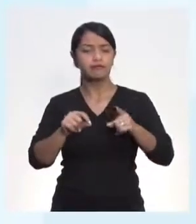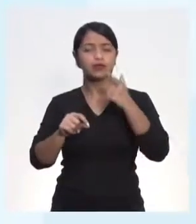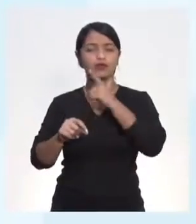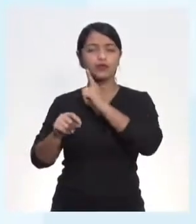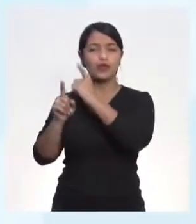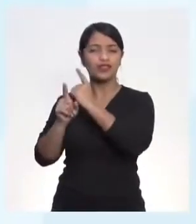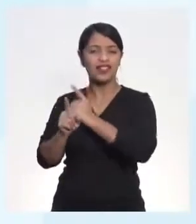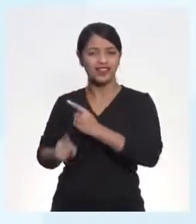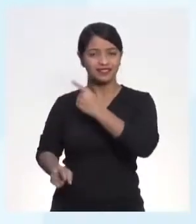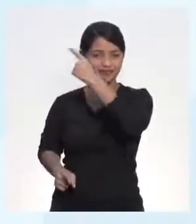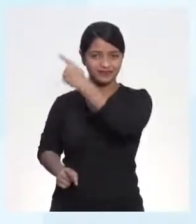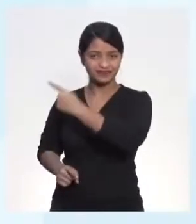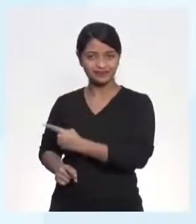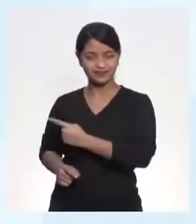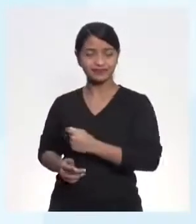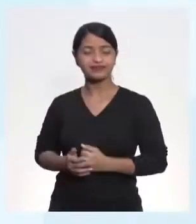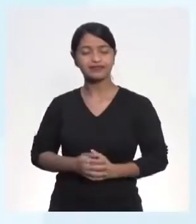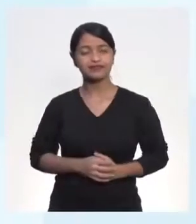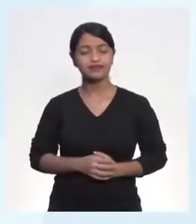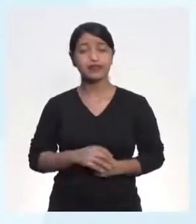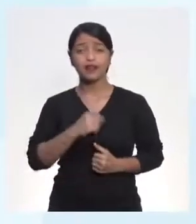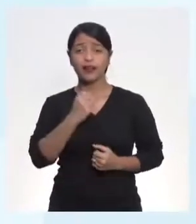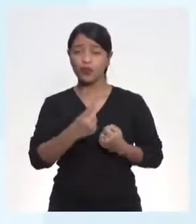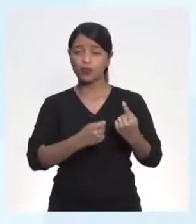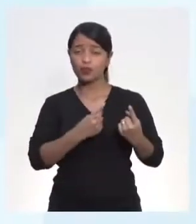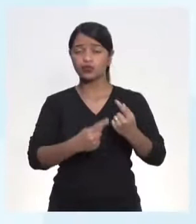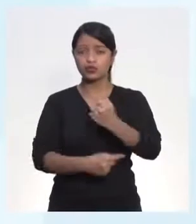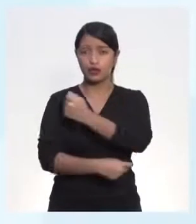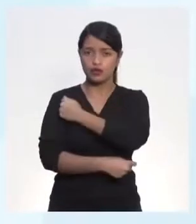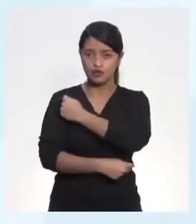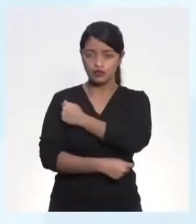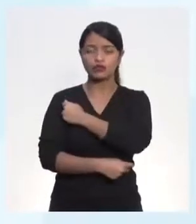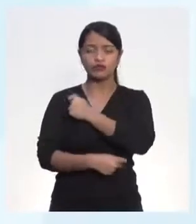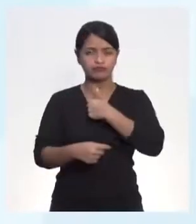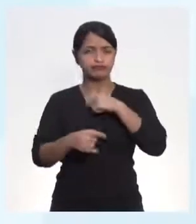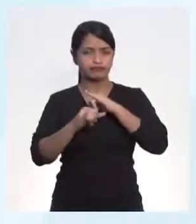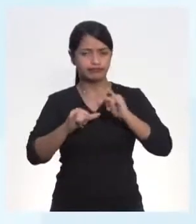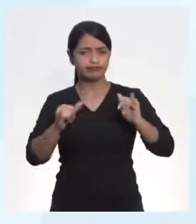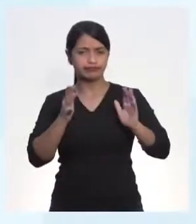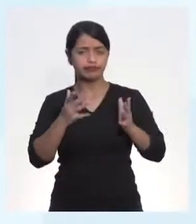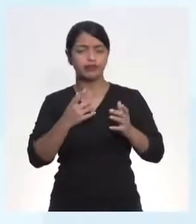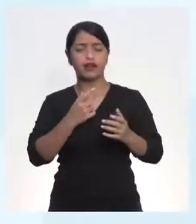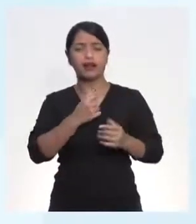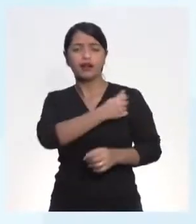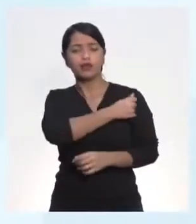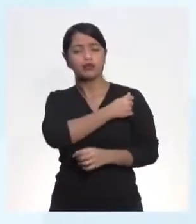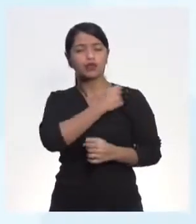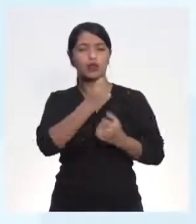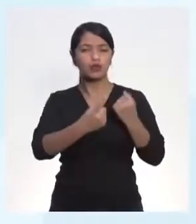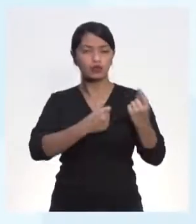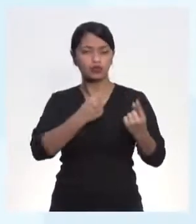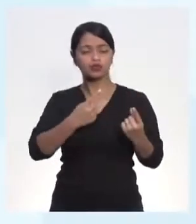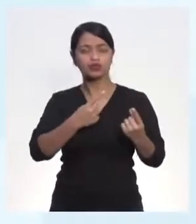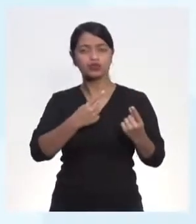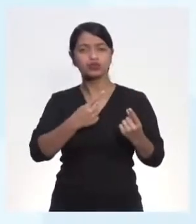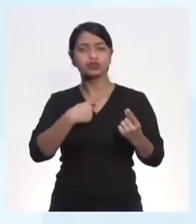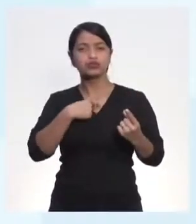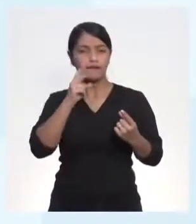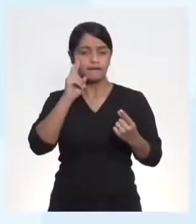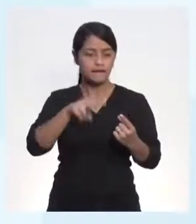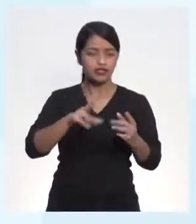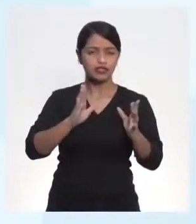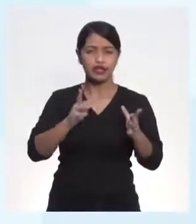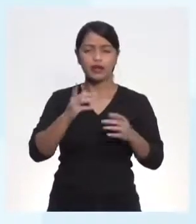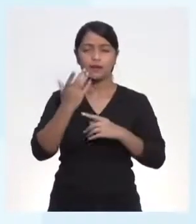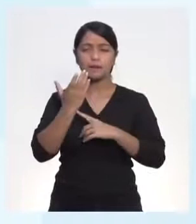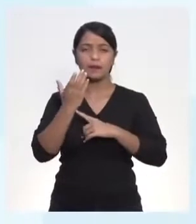termos, né? Inclusive, alguns alunos, eu até comentei em algumas aulas, alguns alunos, eu vi uma postagem, eu não vou lembrar